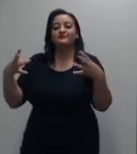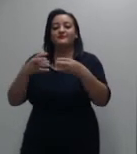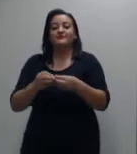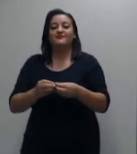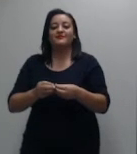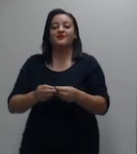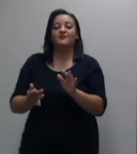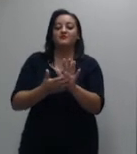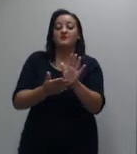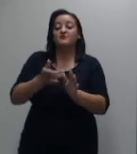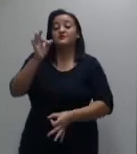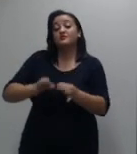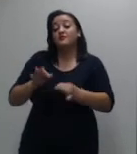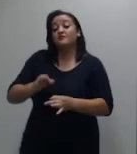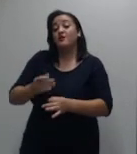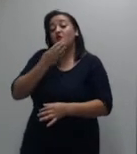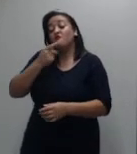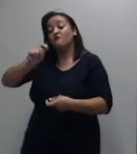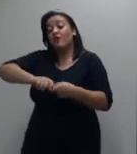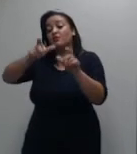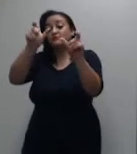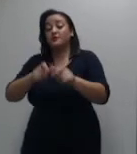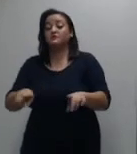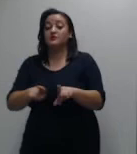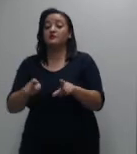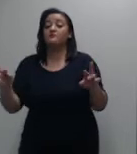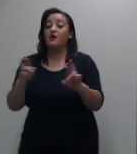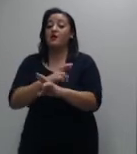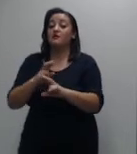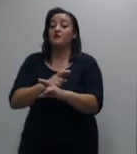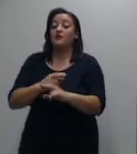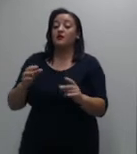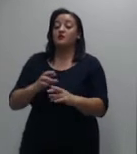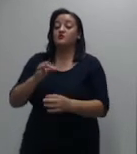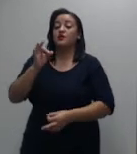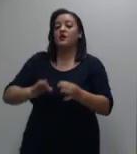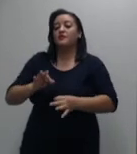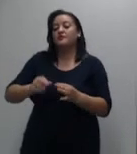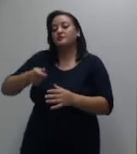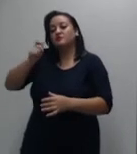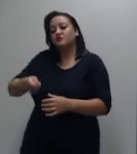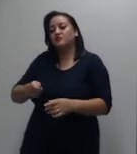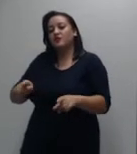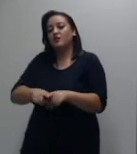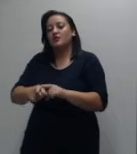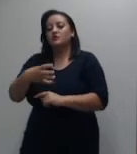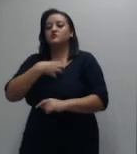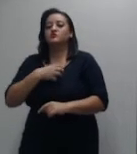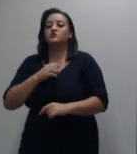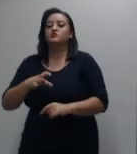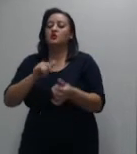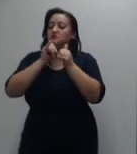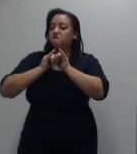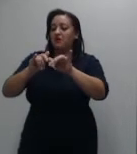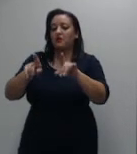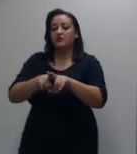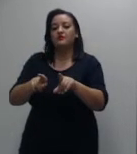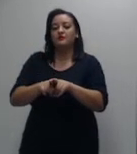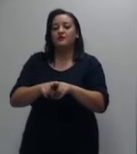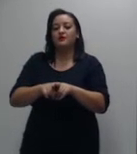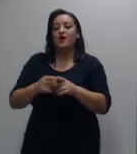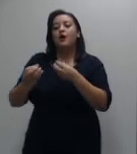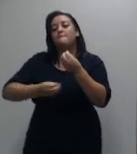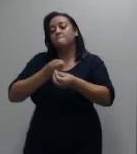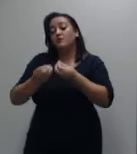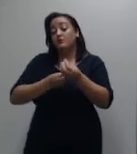prestação jurisdicional solicitado pelas partes ao juízo que ela teria natureza meramente declaratória e tal